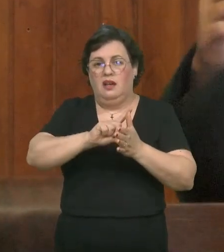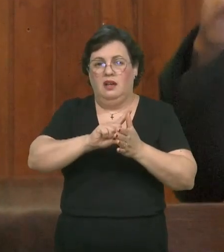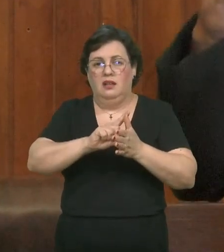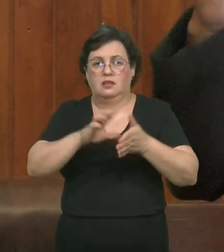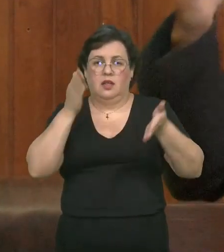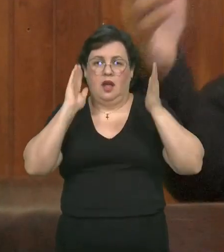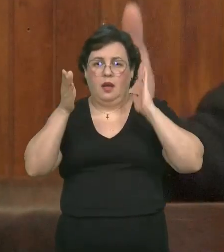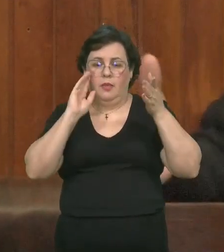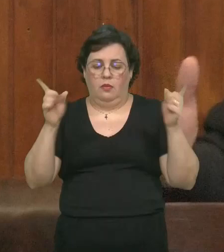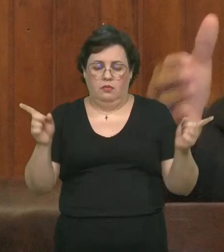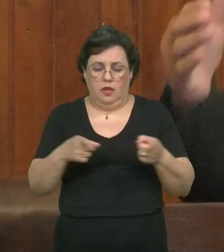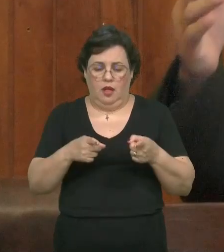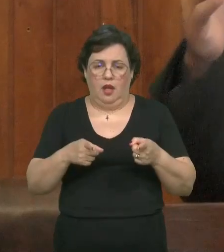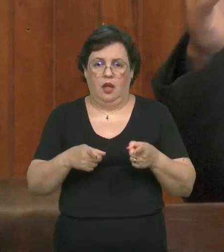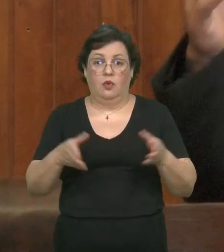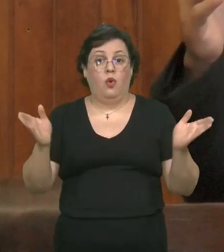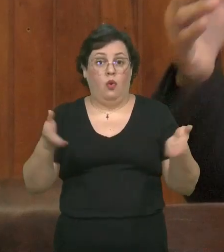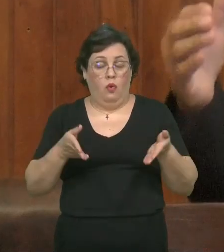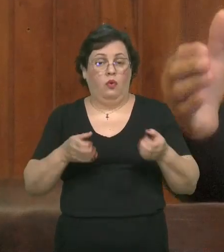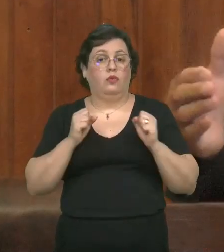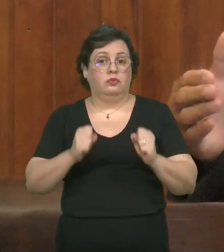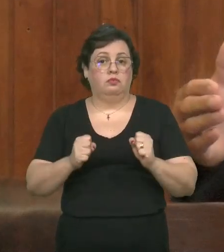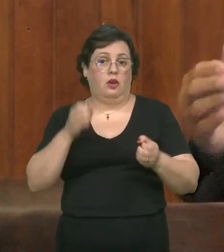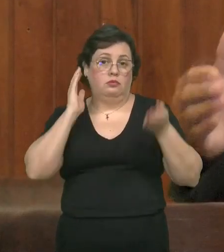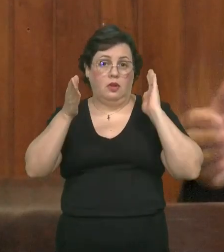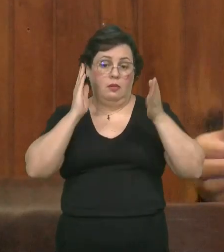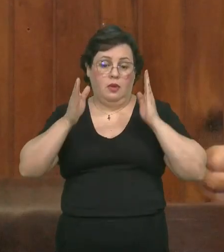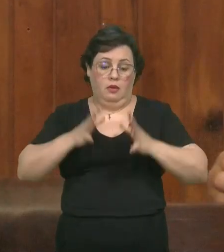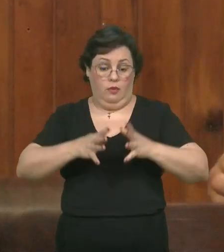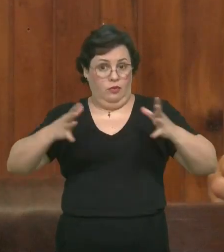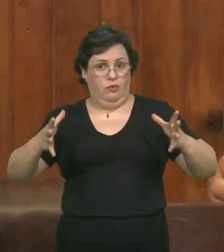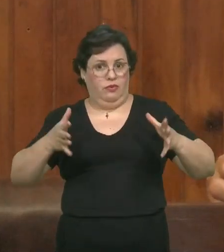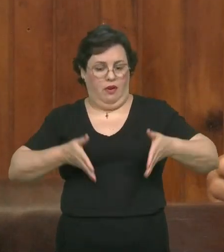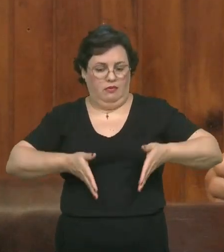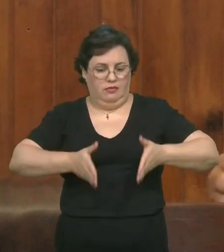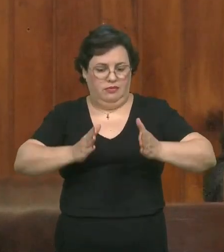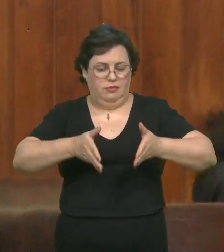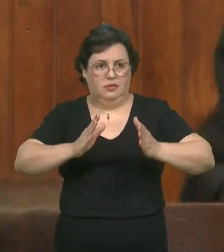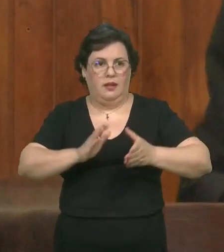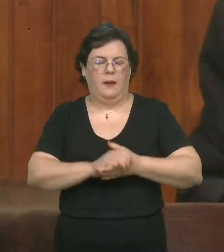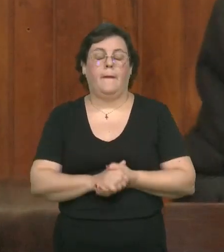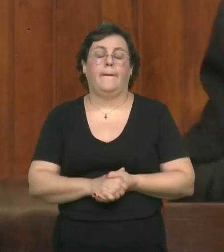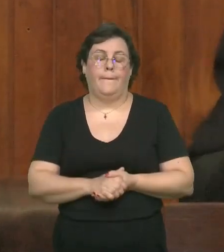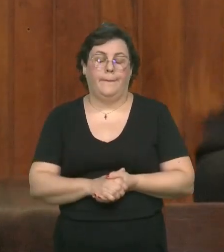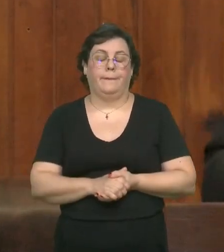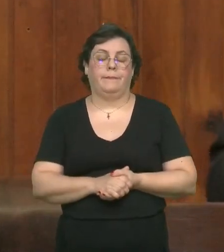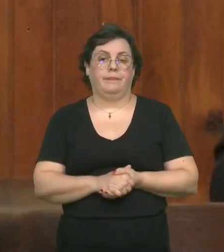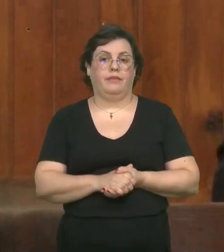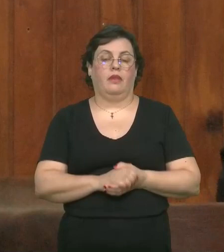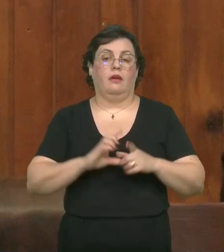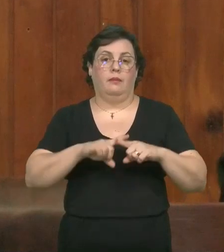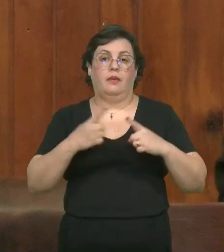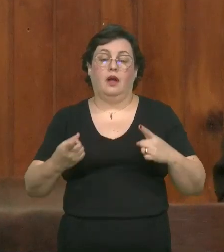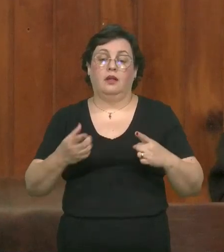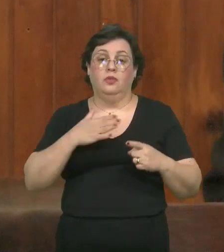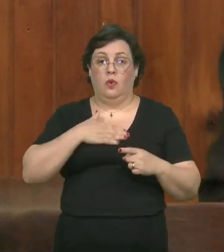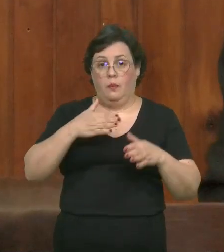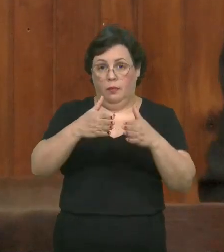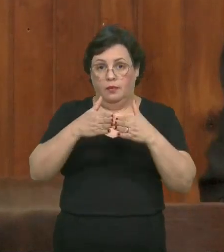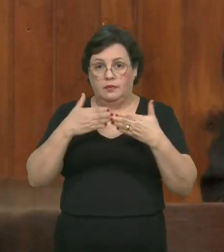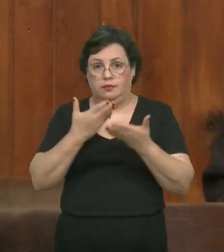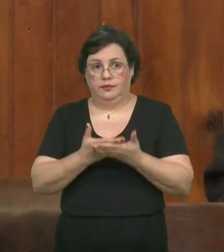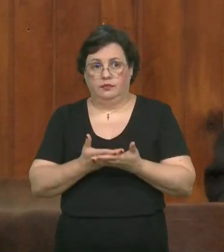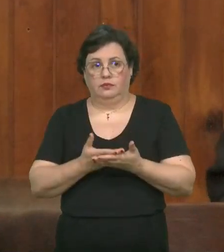são passados caminhões bitrens, as pistas eram invadidas nas contramãos. Mas o requerimento que eu trago,